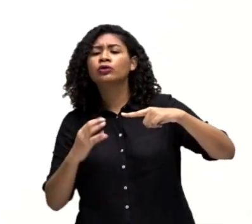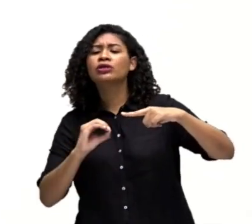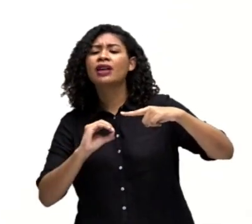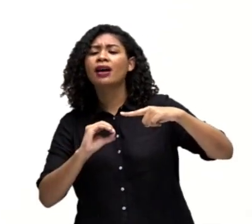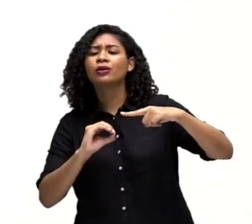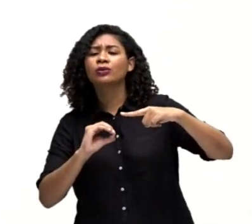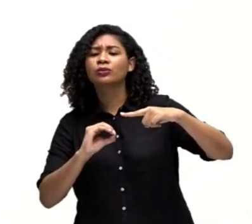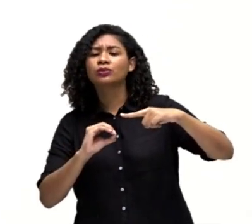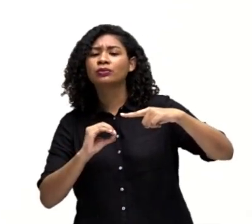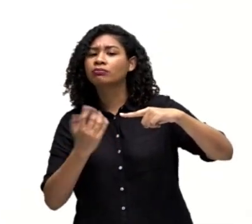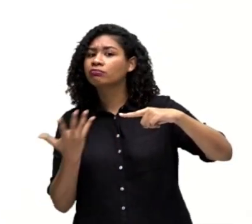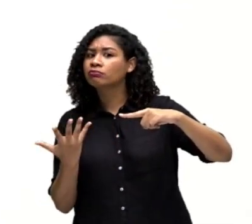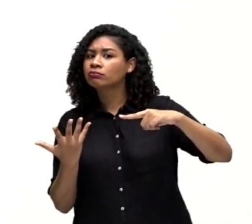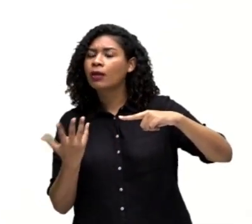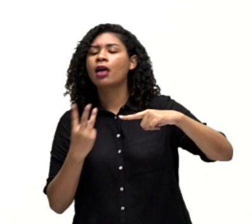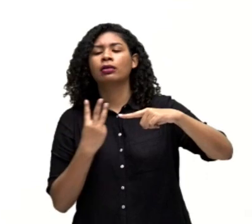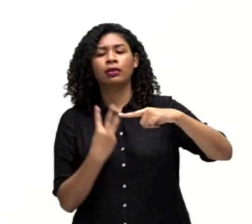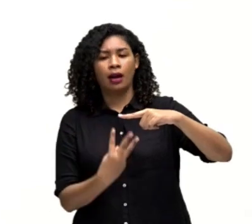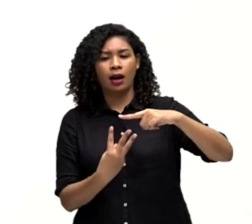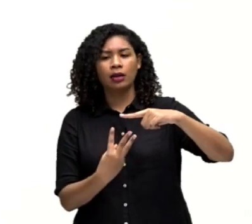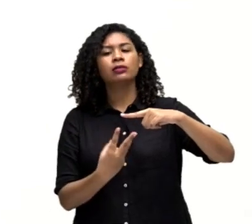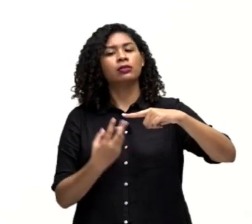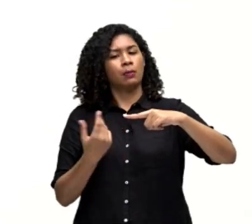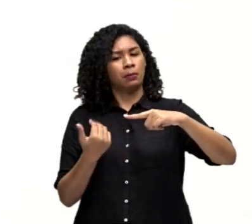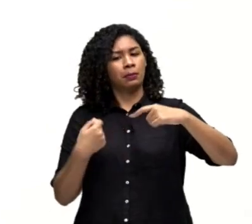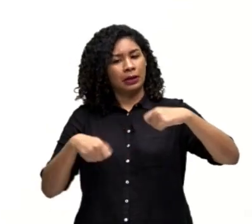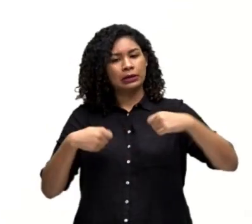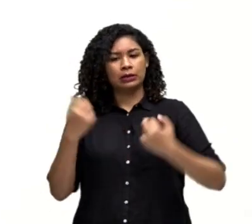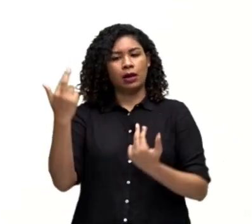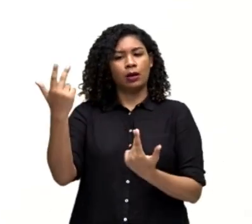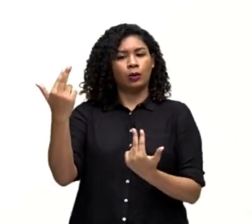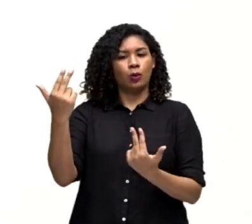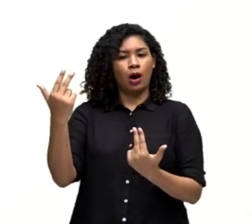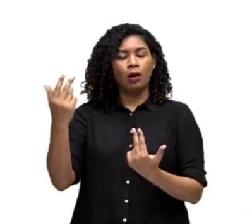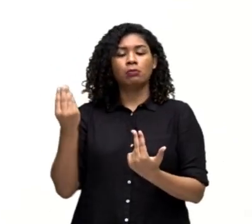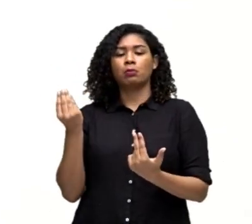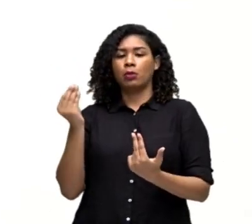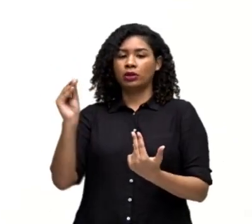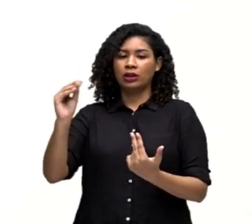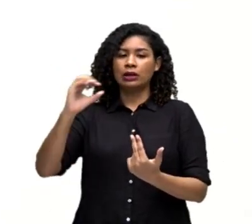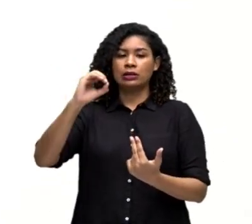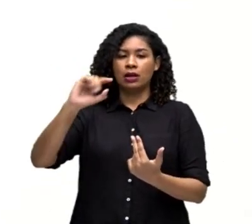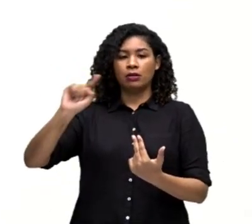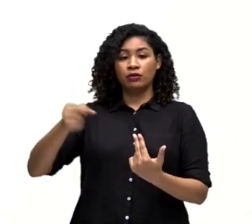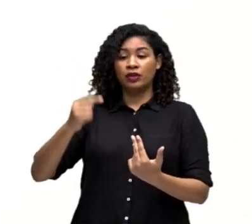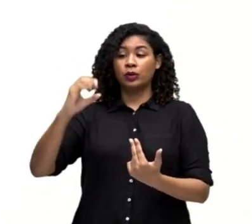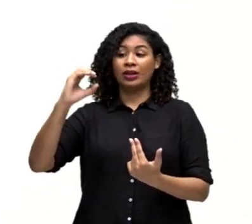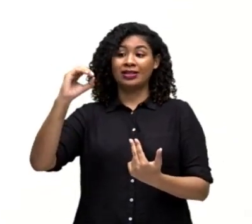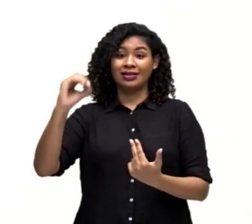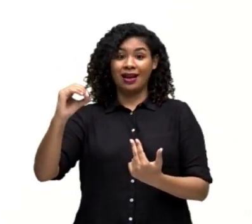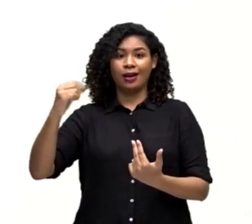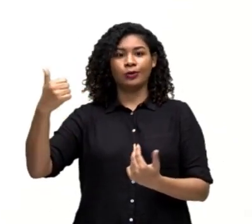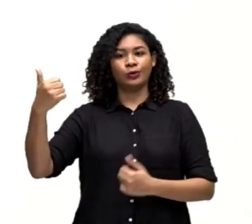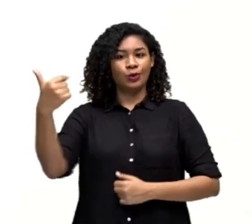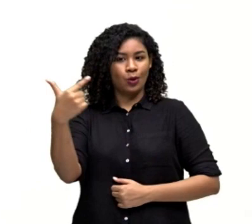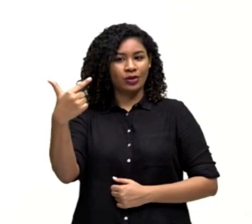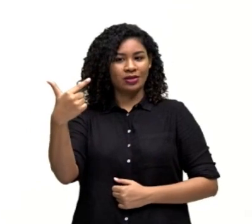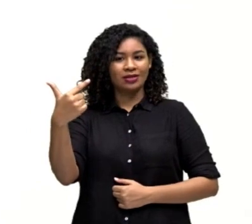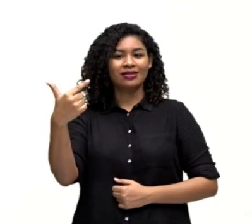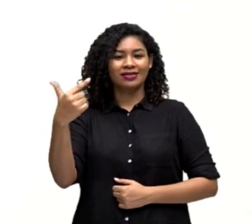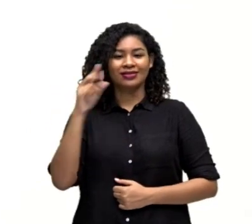é o nosso denominador. Então, o nosso número decimal deverá ter 3 casas